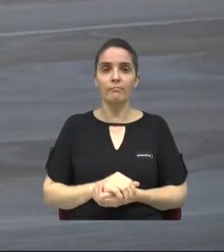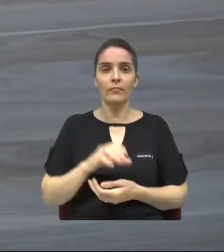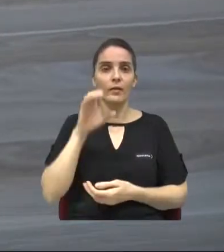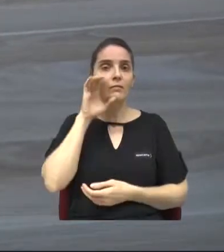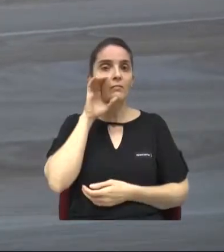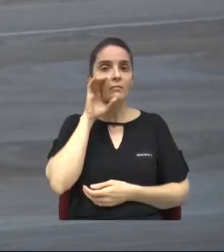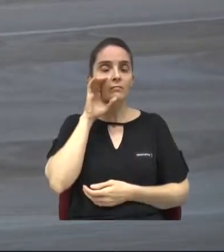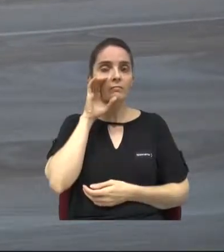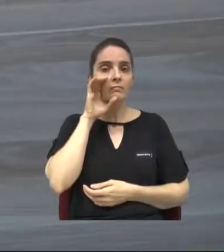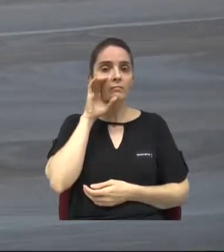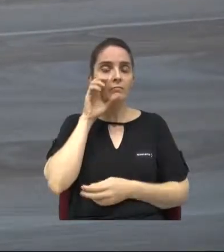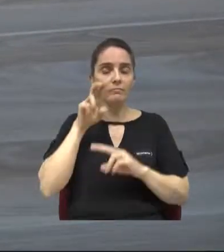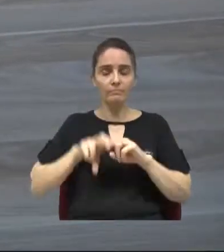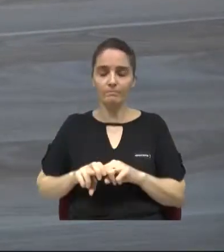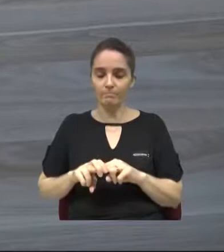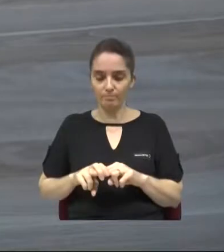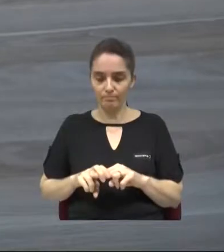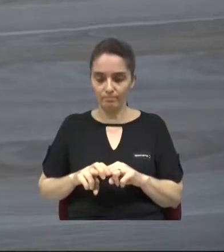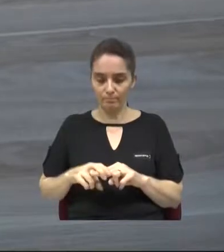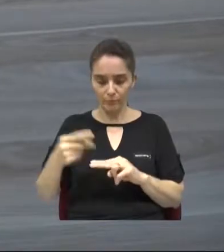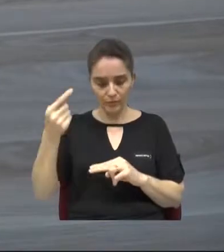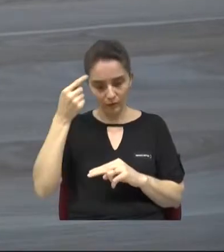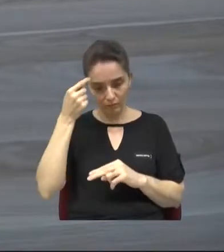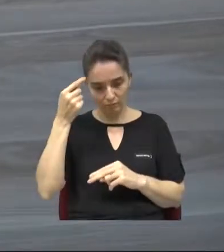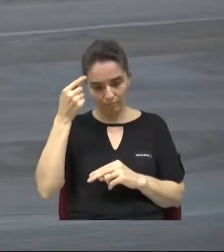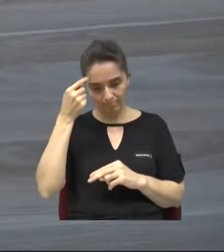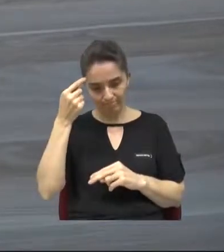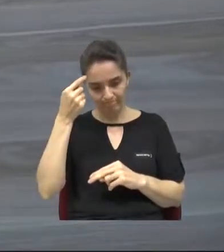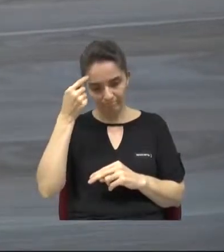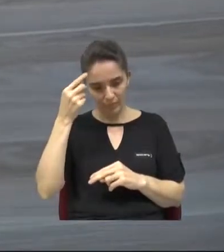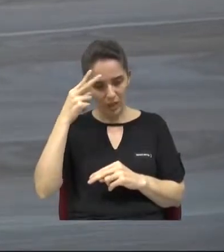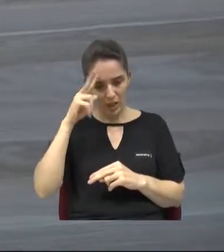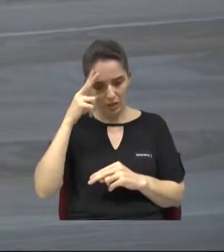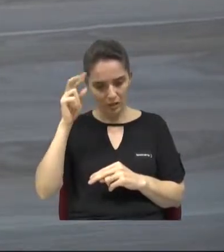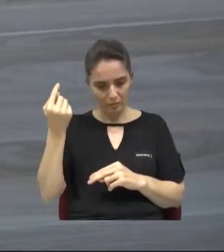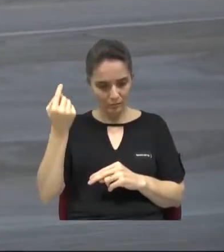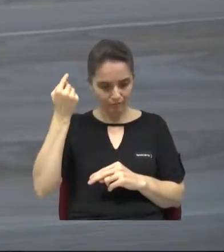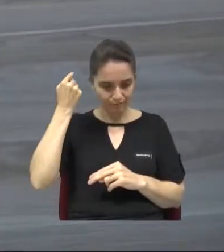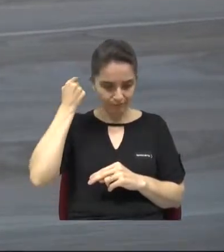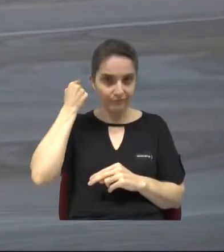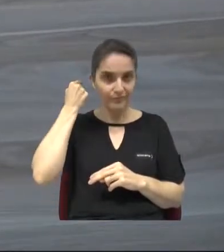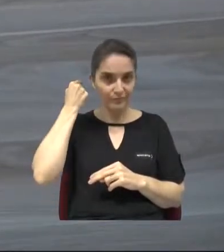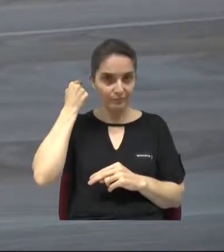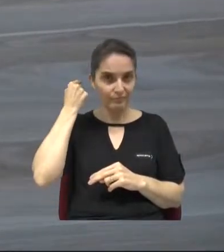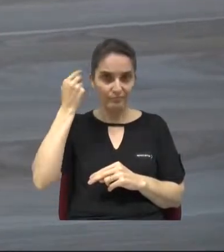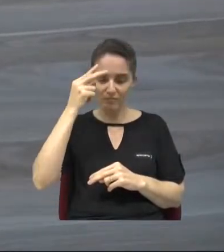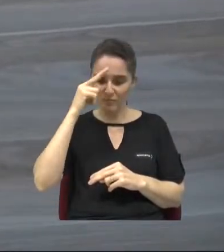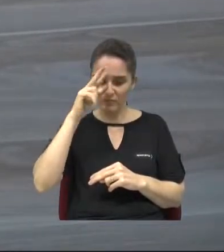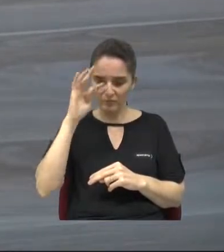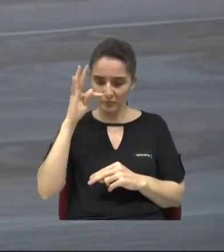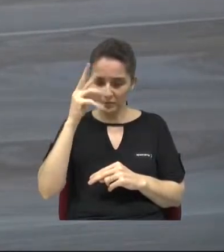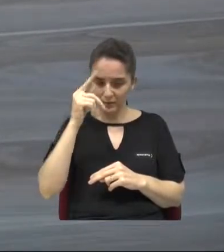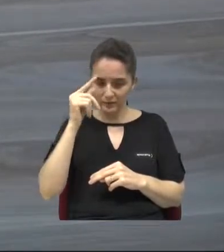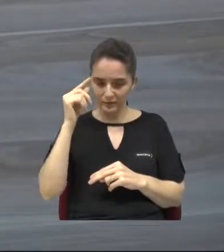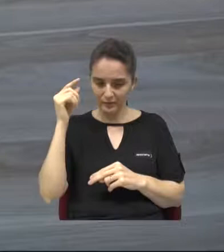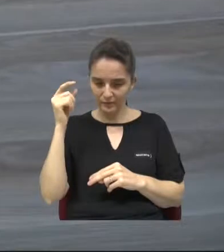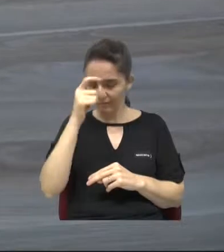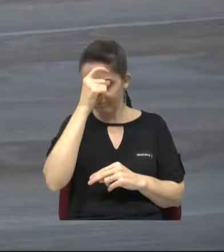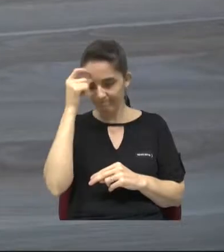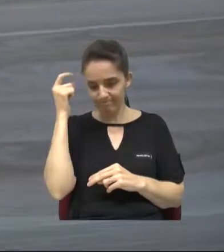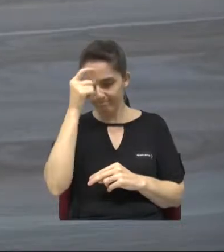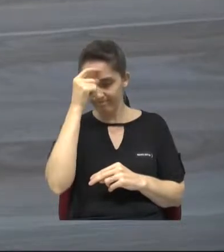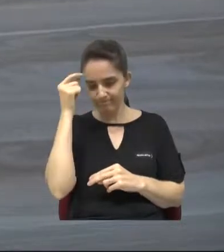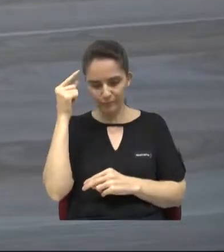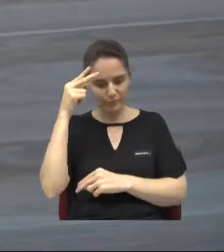ali, veio muitas coisas na minha mente. Aquela história toda, ela passou todinha na minha